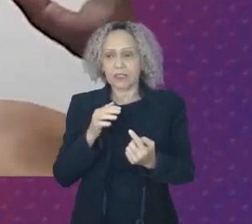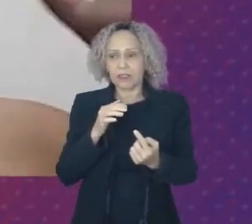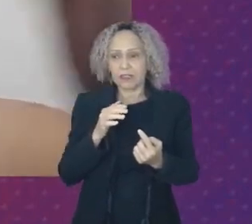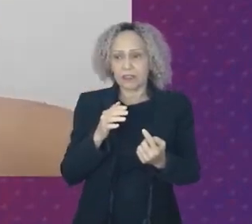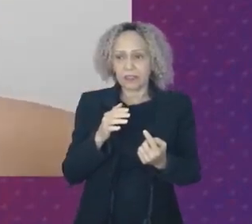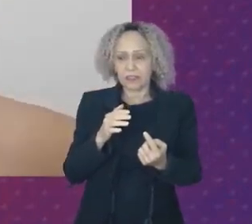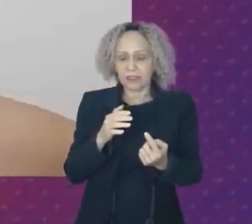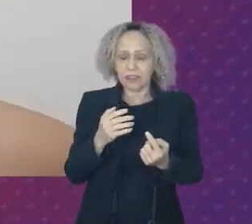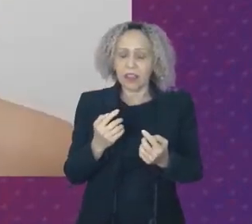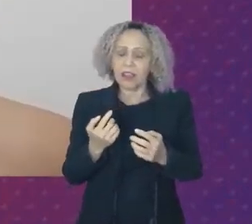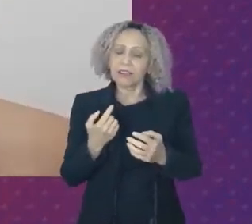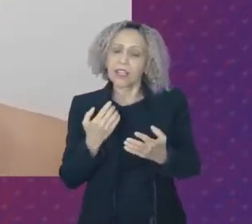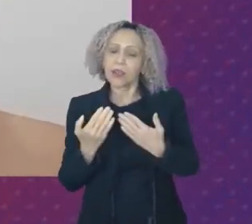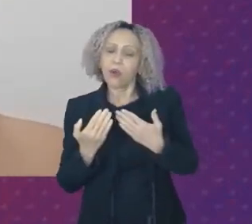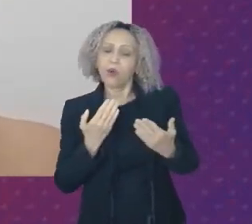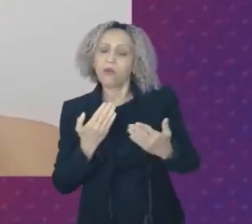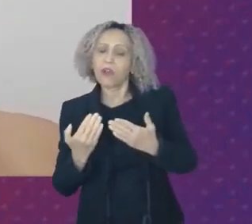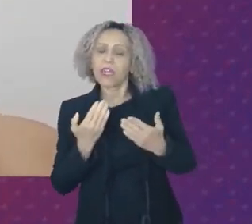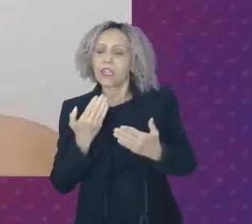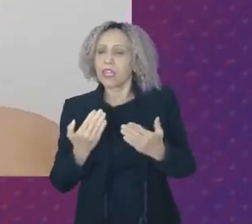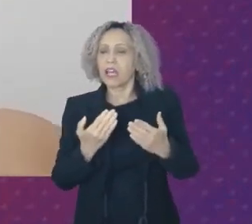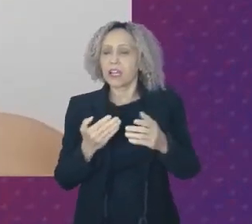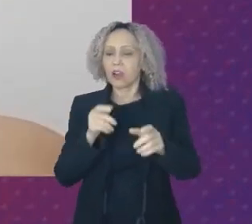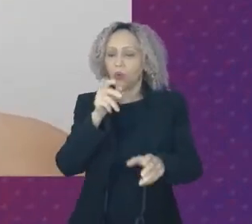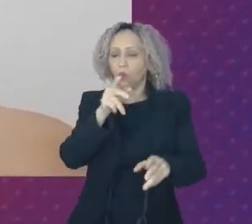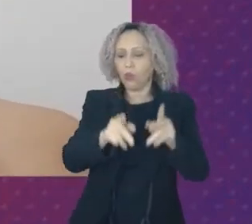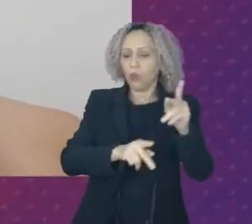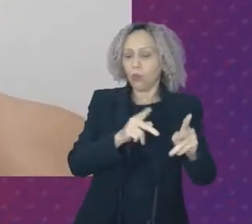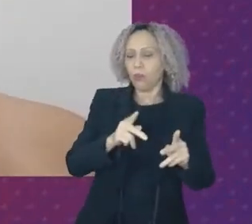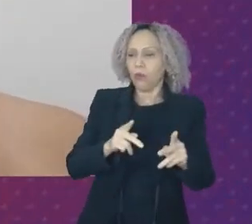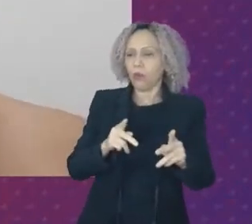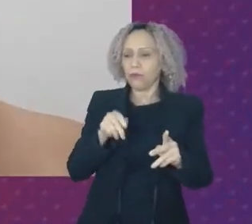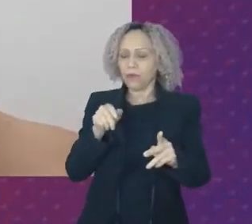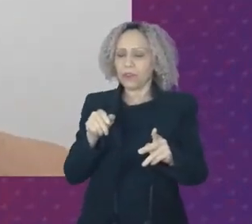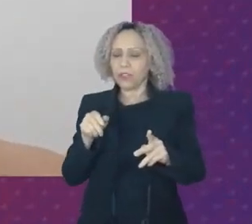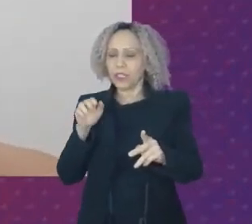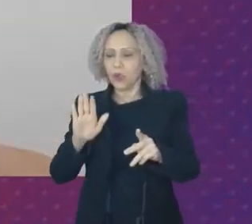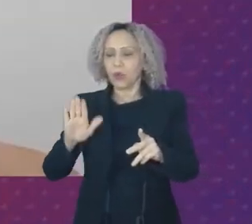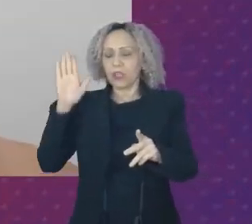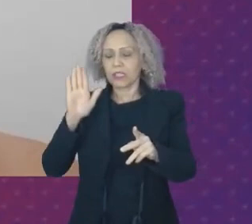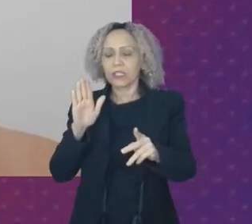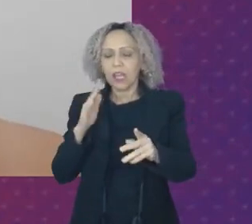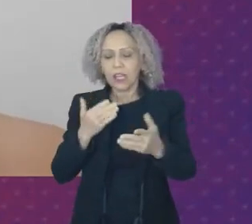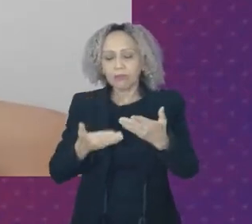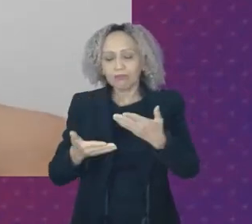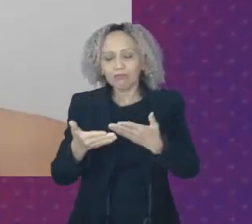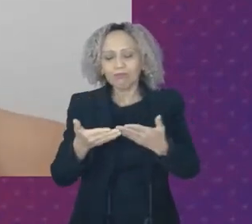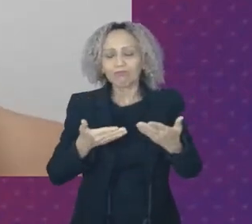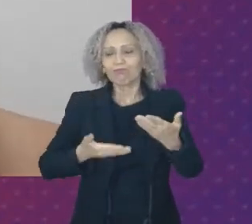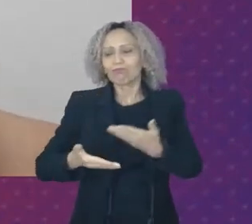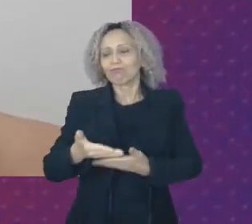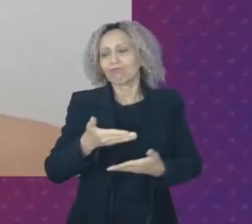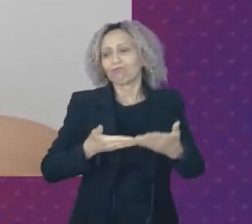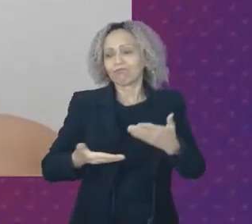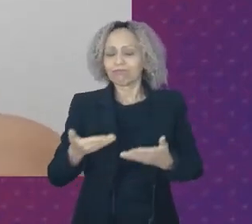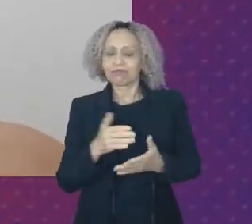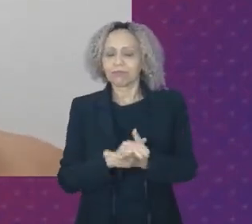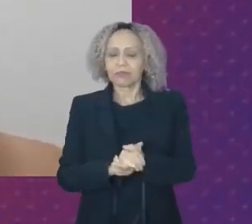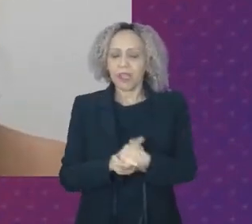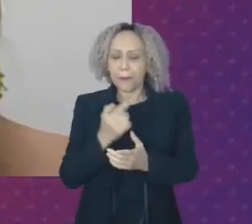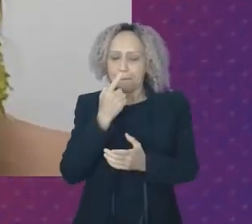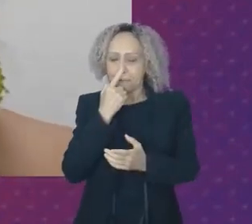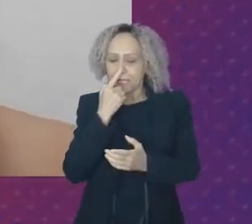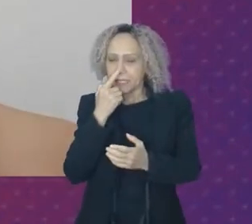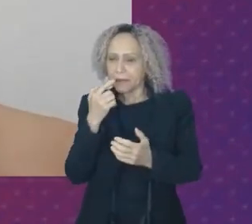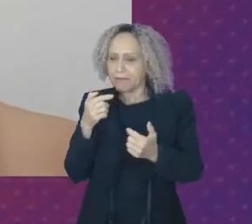assim, direcionadas para você. Acho que a gente brinca muito com isso em memes também, né? Quando bota o Lula assim,